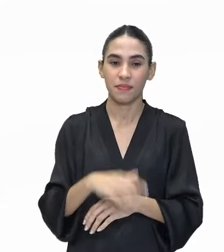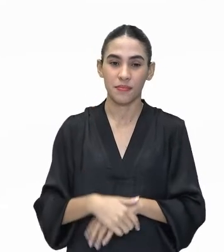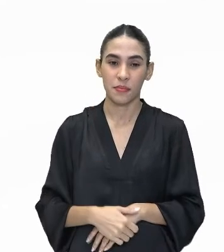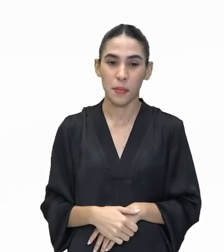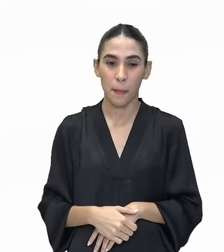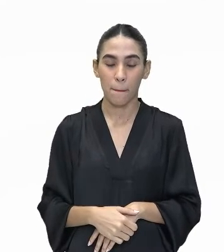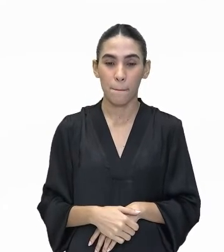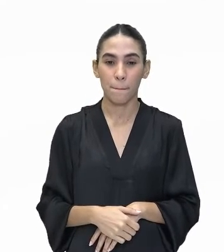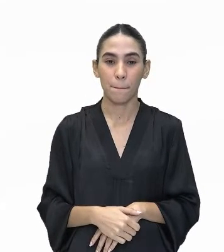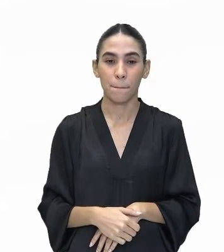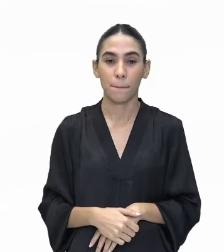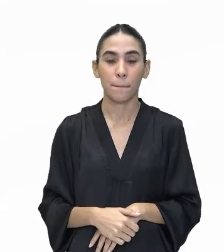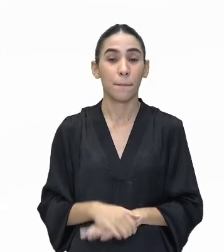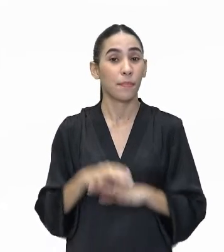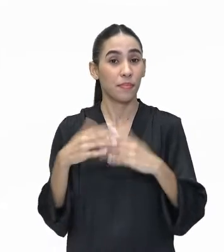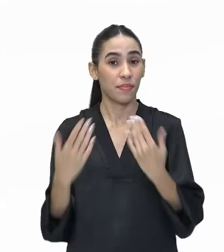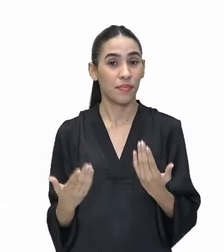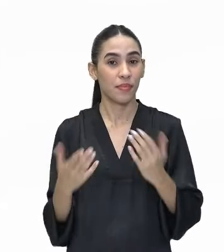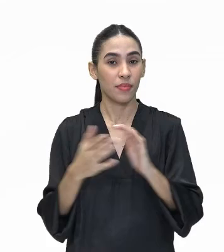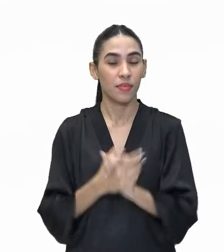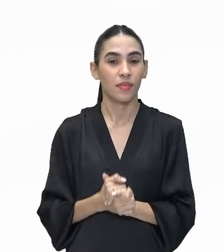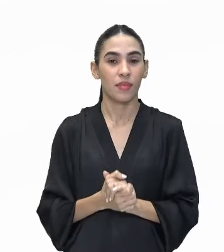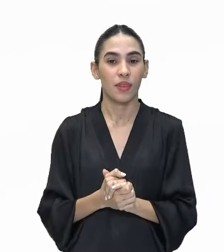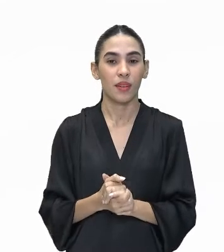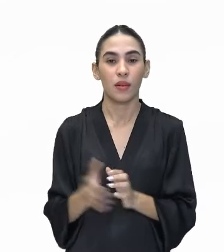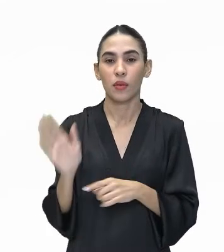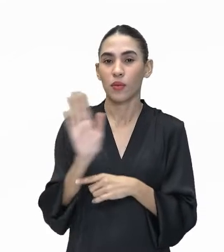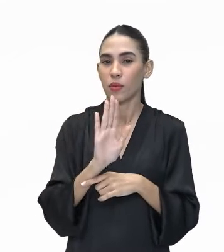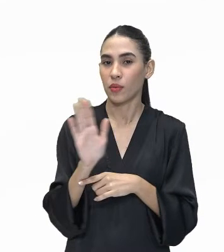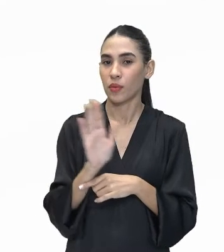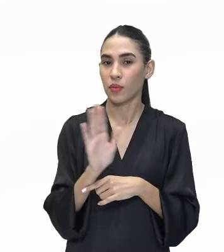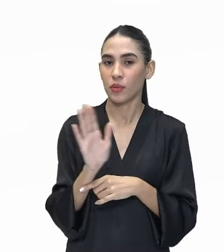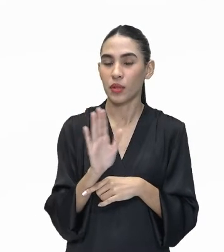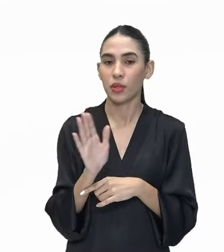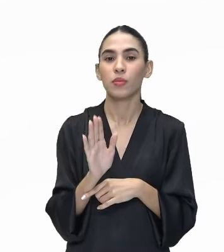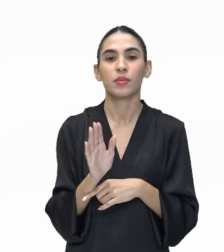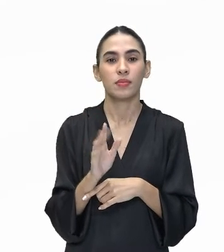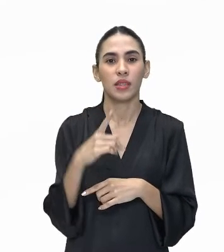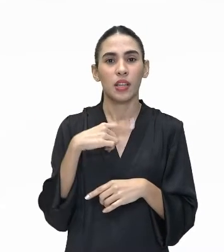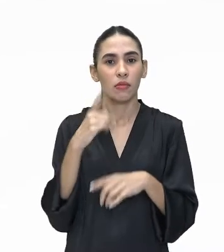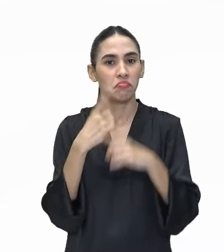3D. Então, o filme é muito